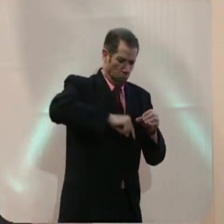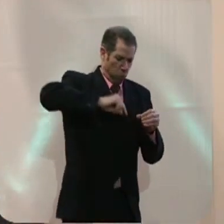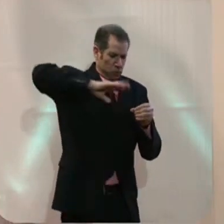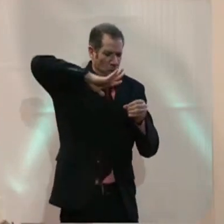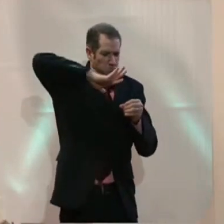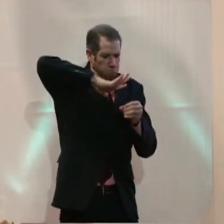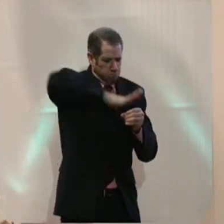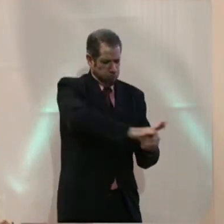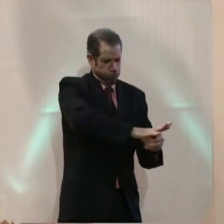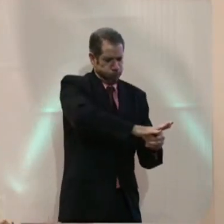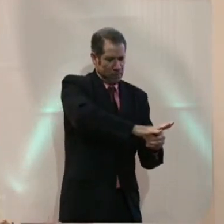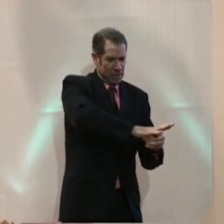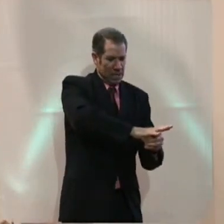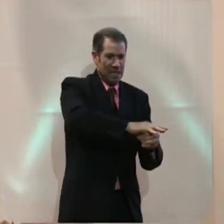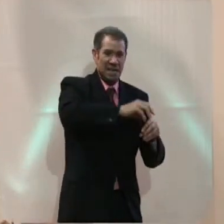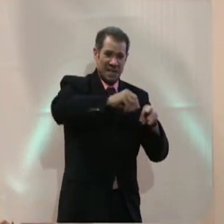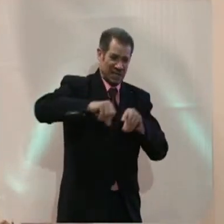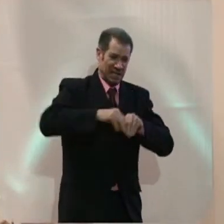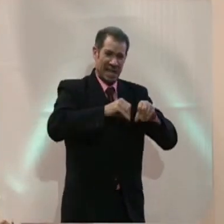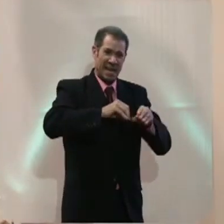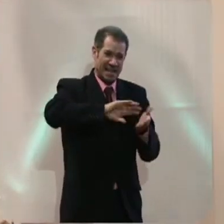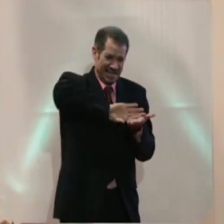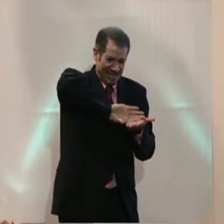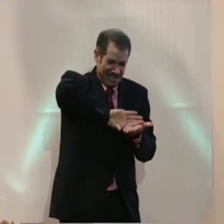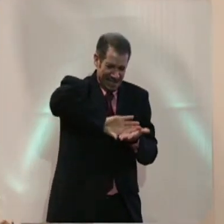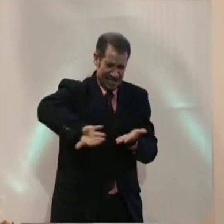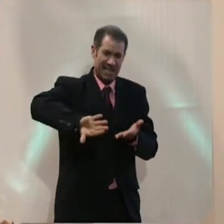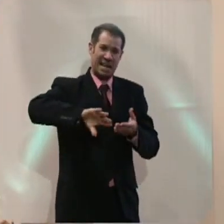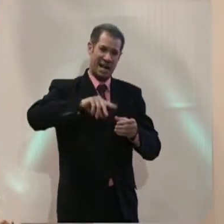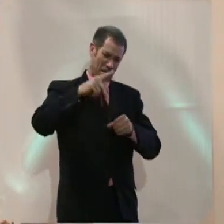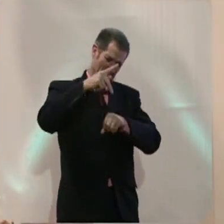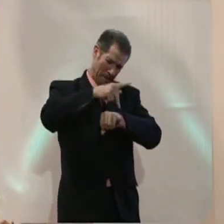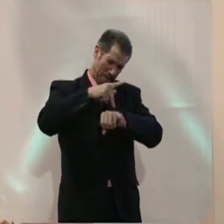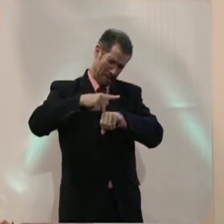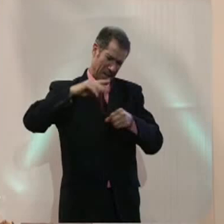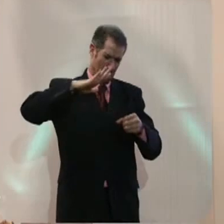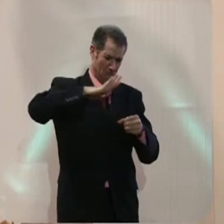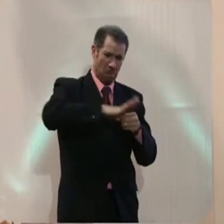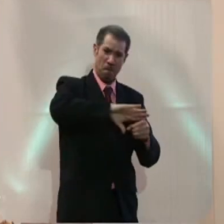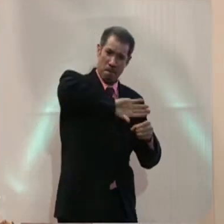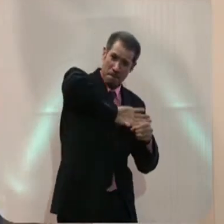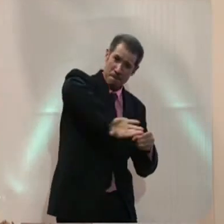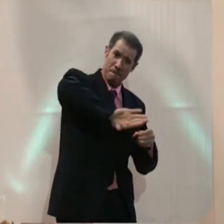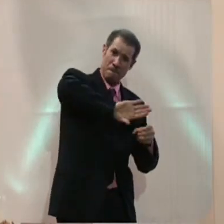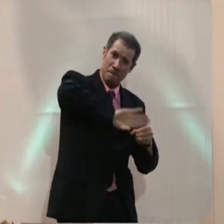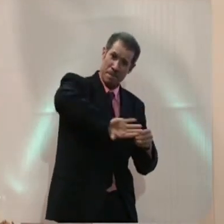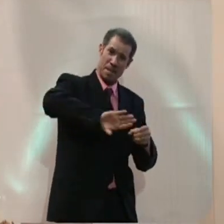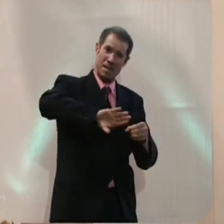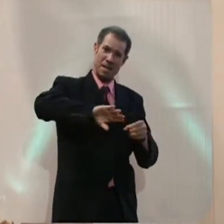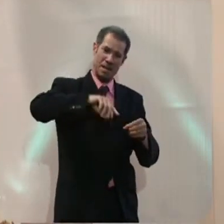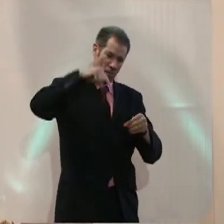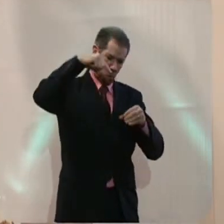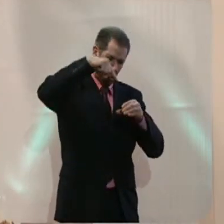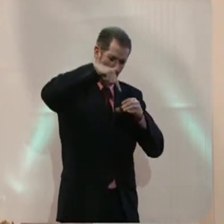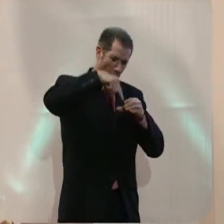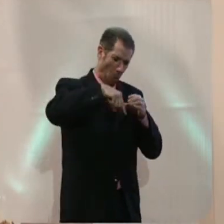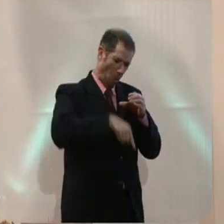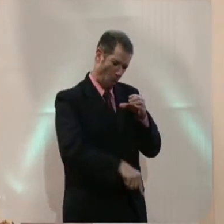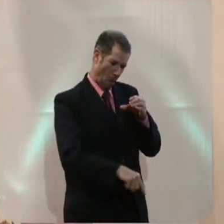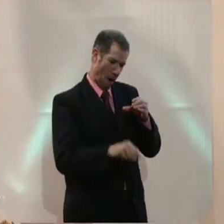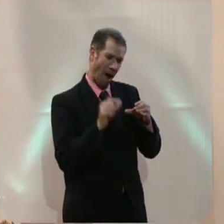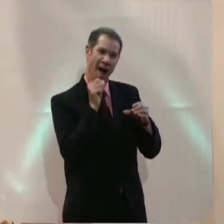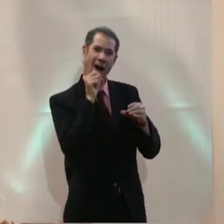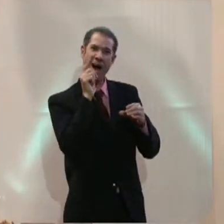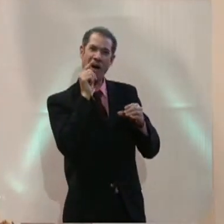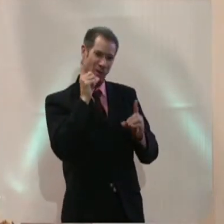a gente tem que tirar a terra primeiro. Tudo que está obstruindo. E aí, então, eu vou chegar na água. E quando